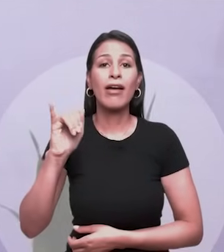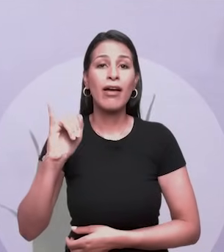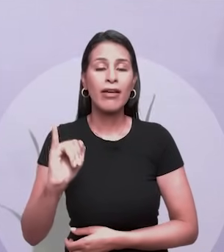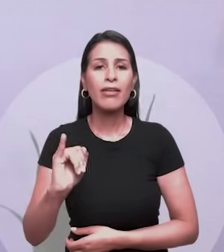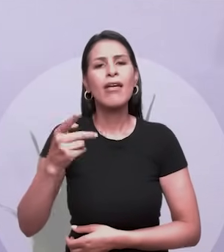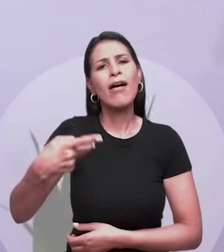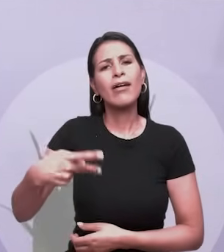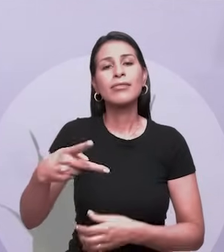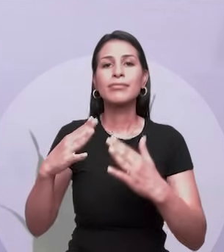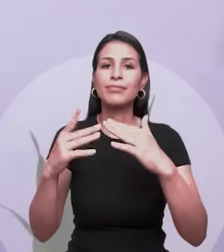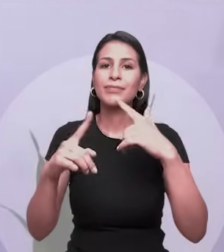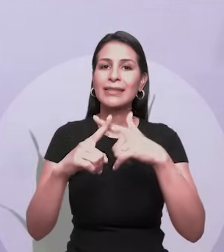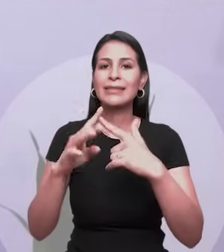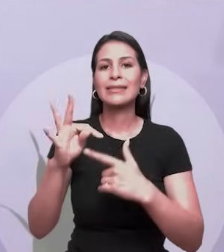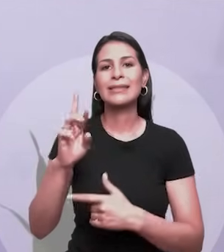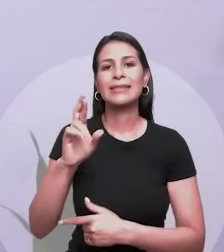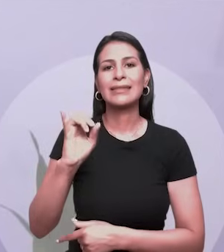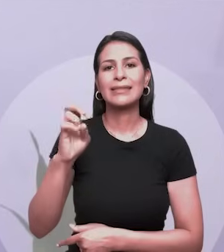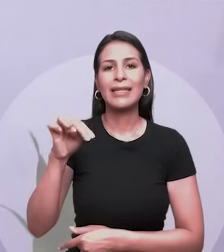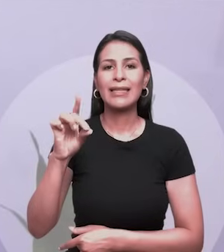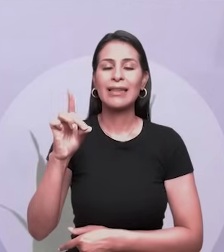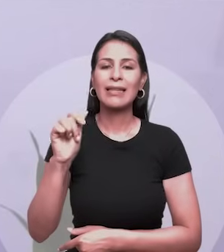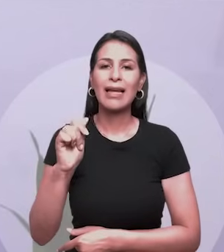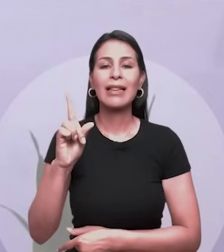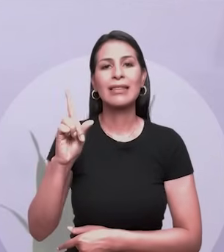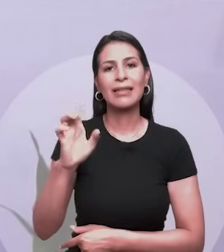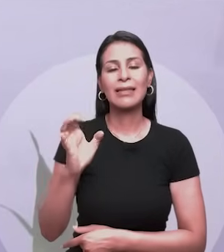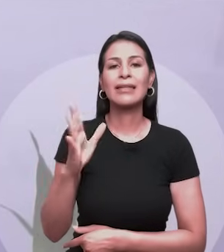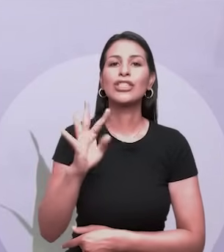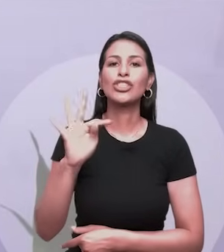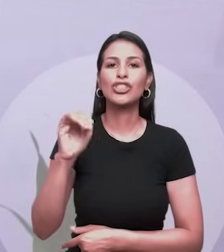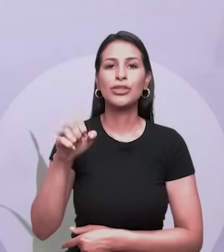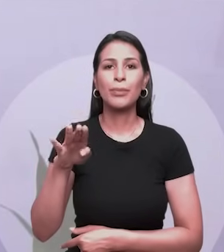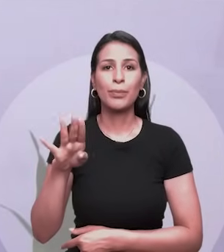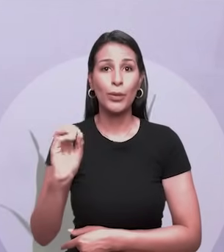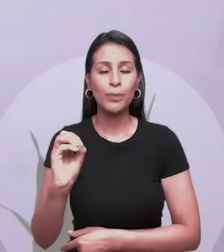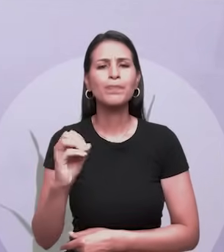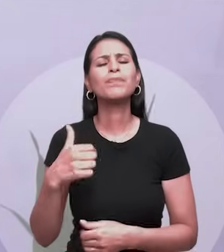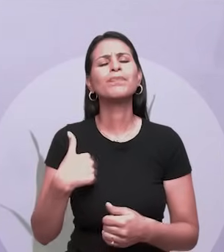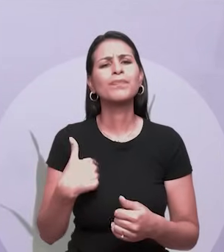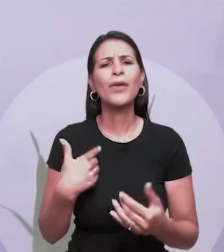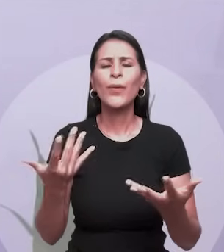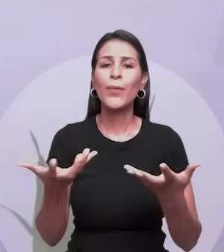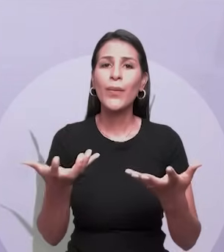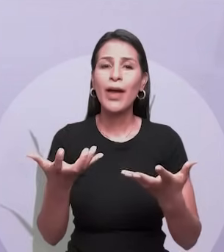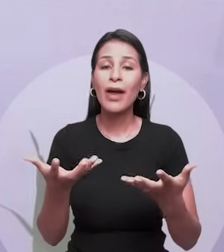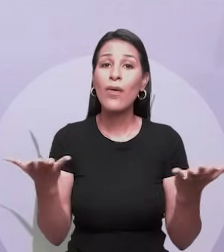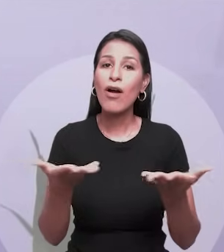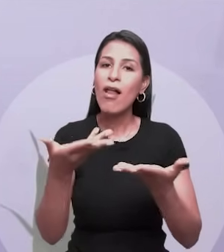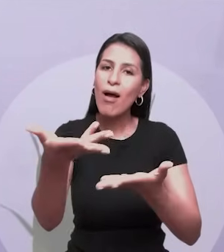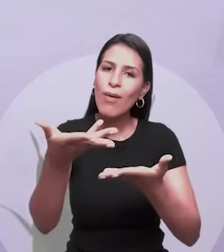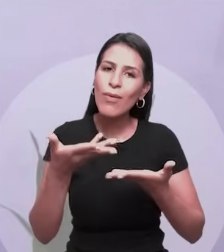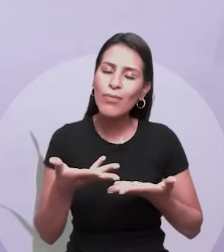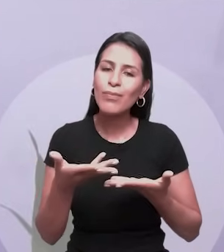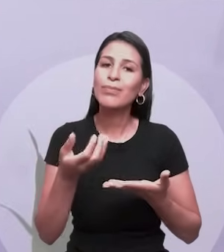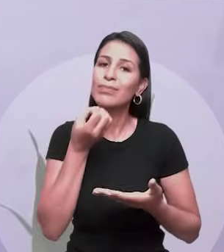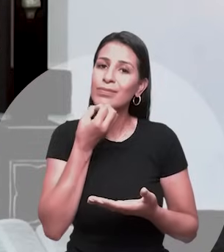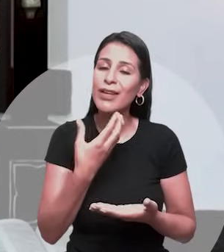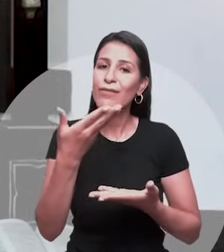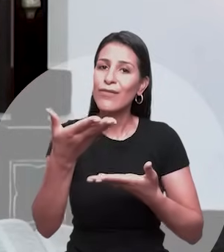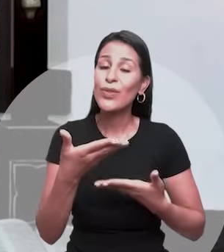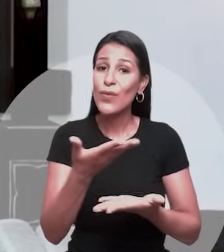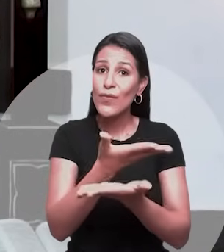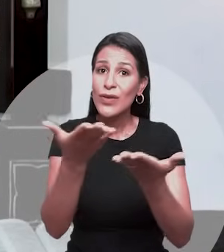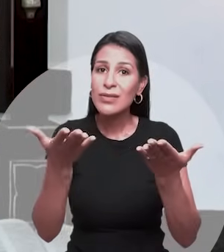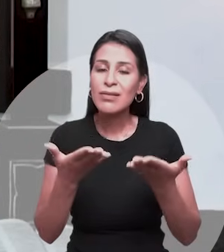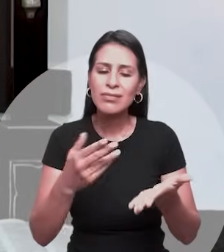na paróquia Trindade de Timbó. Quero te acolher com o lema bíblico para este domingo.